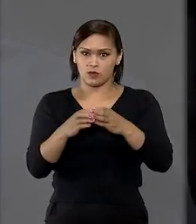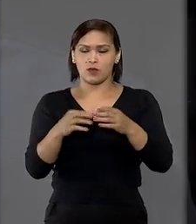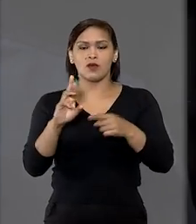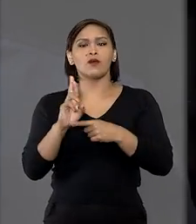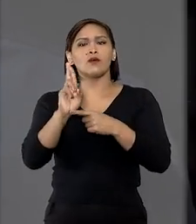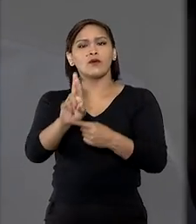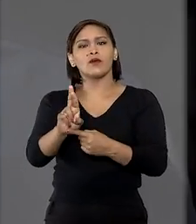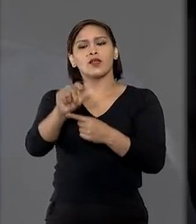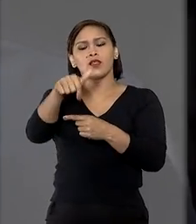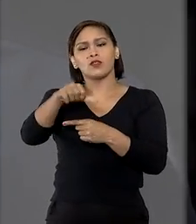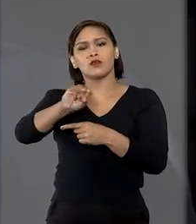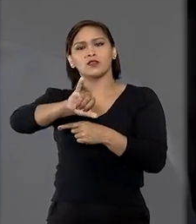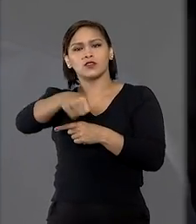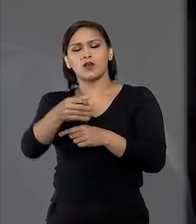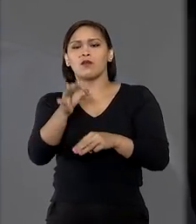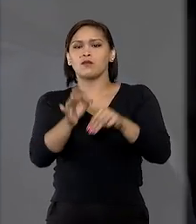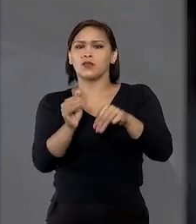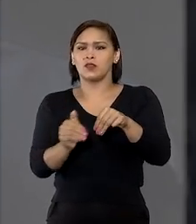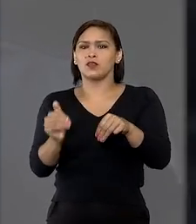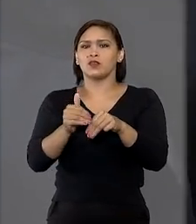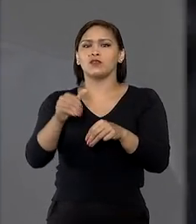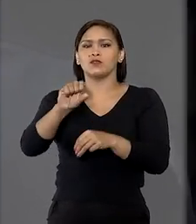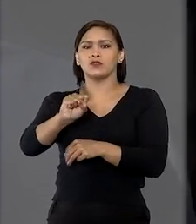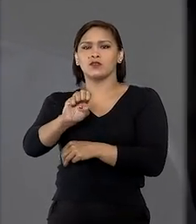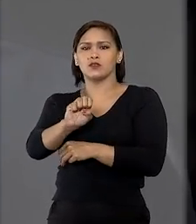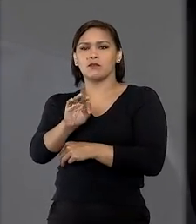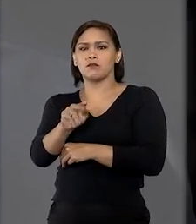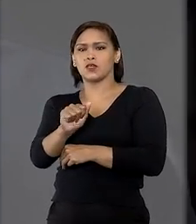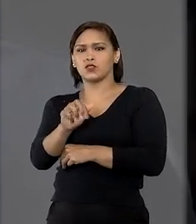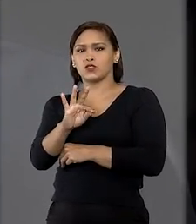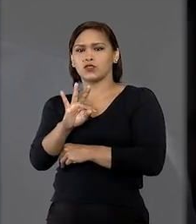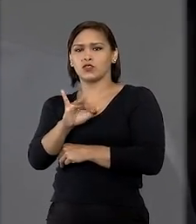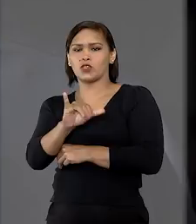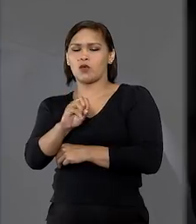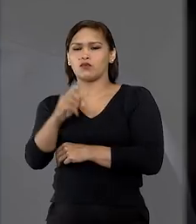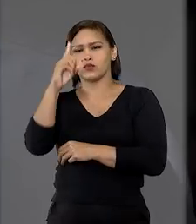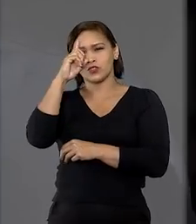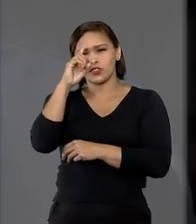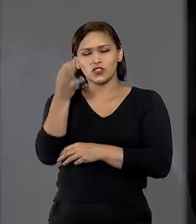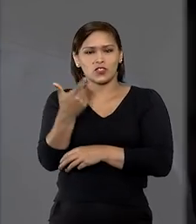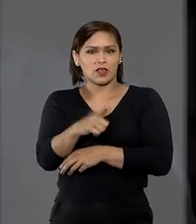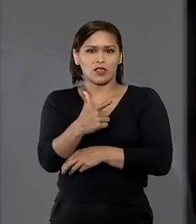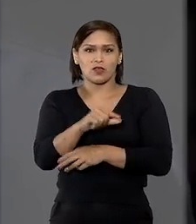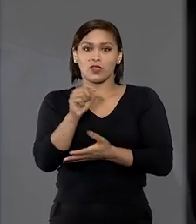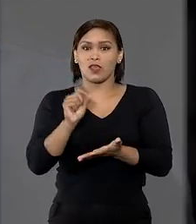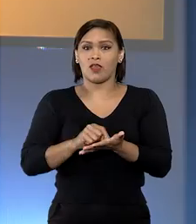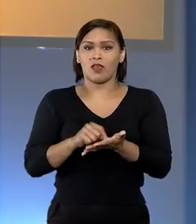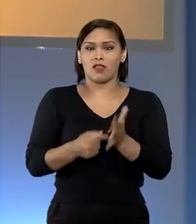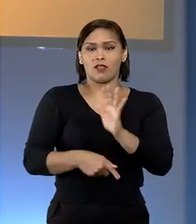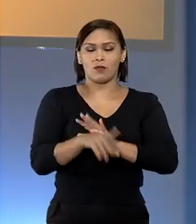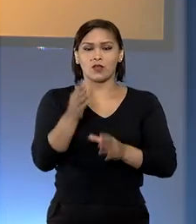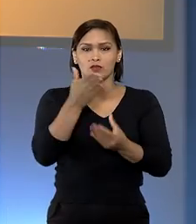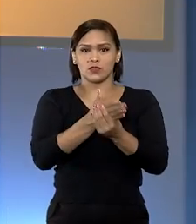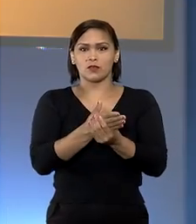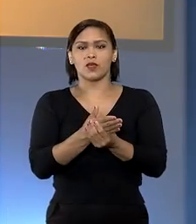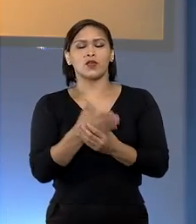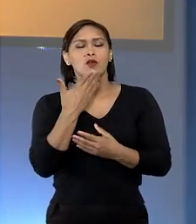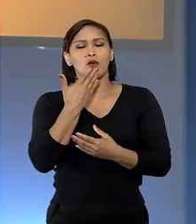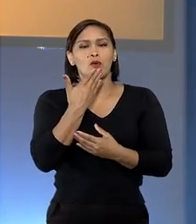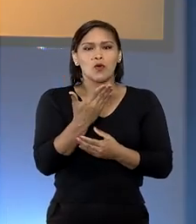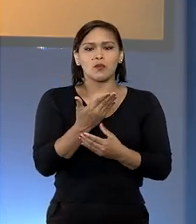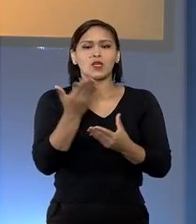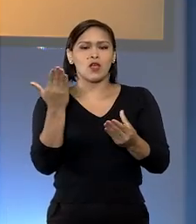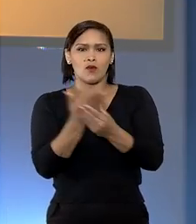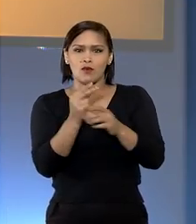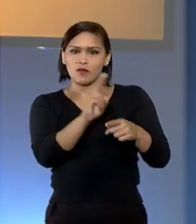turma o relator no STJ será o ministro Sebastião Reis Júnior ainda não há data prevista para o julgamento o pedido de